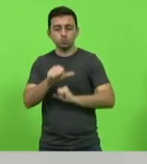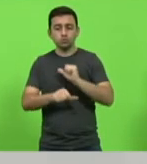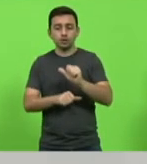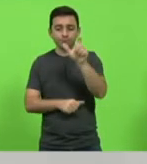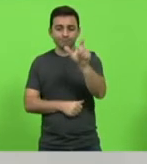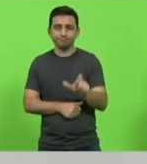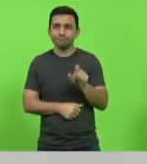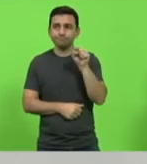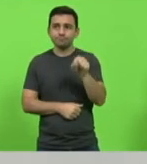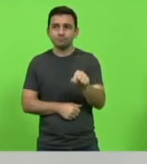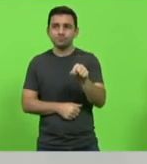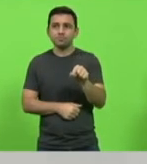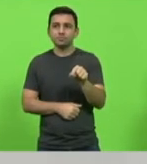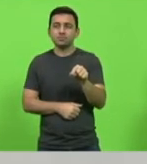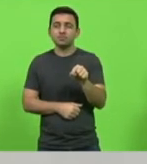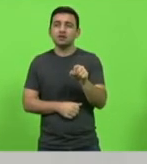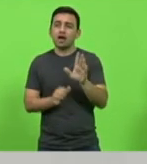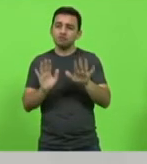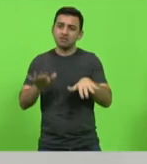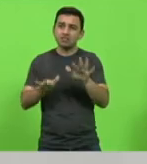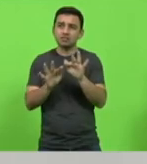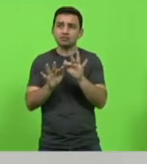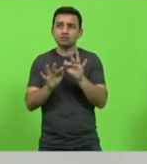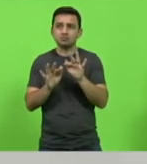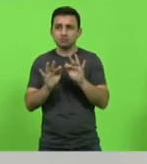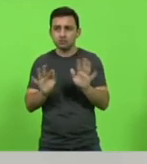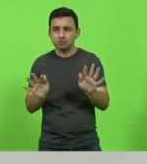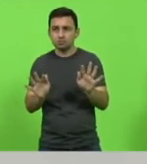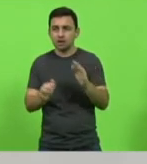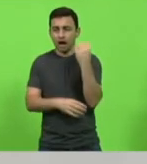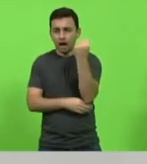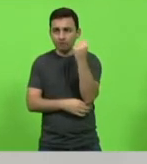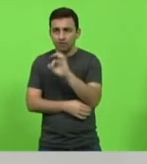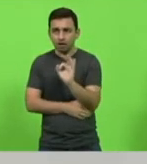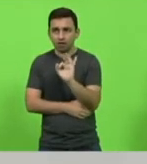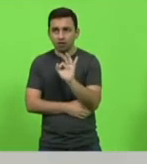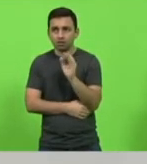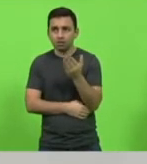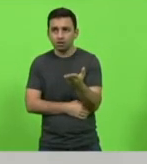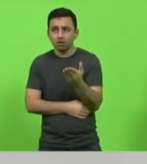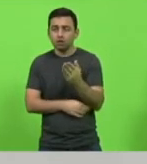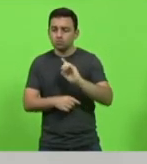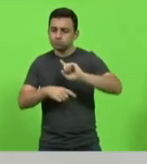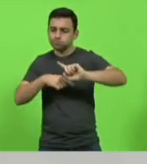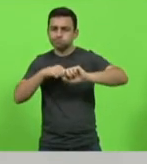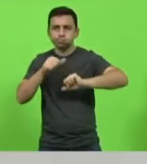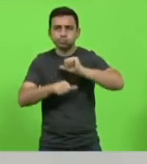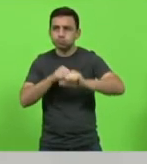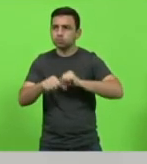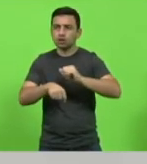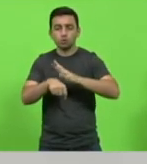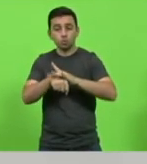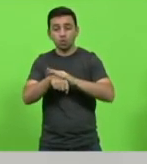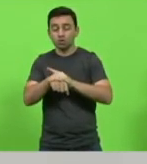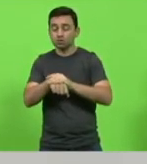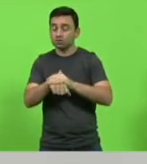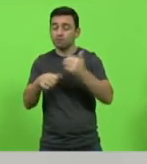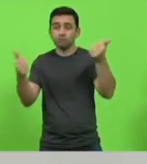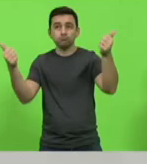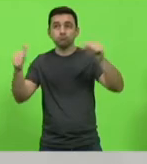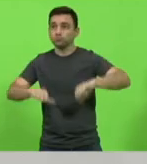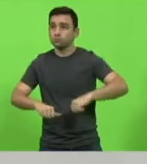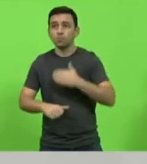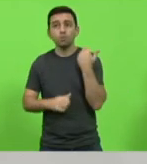caso relativamente sem gravidade uma doença com risco de morte